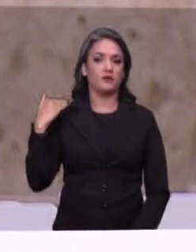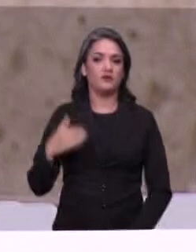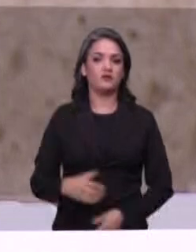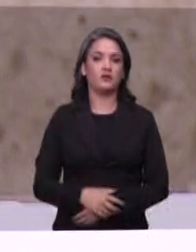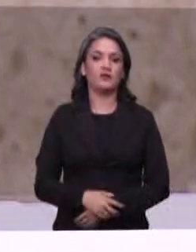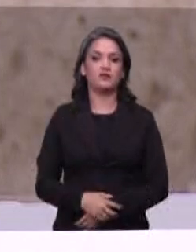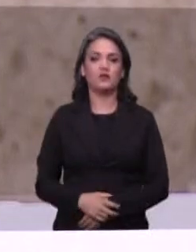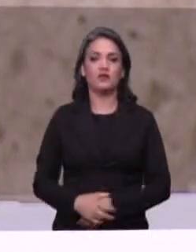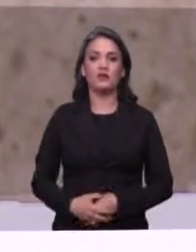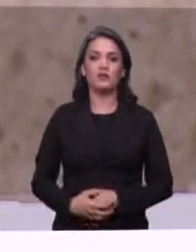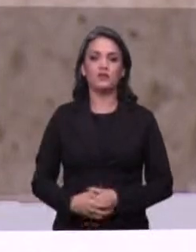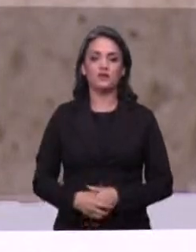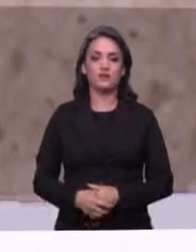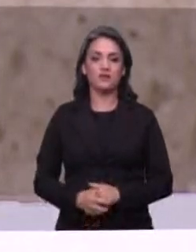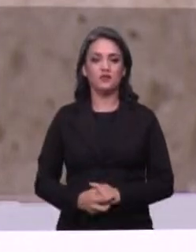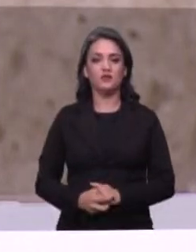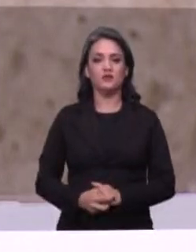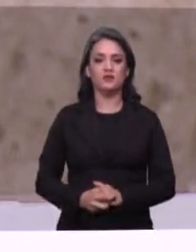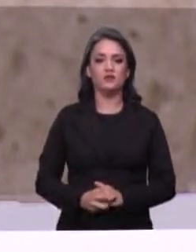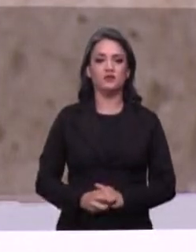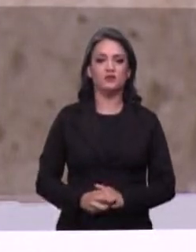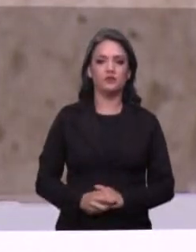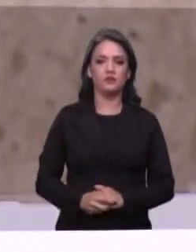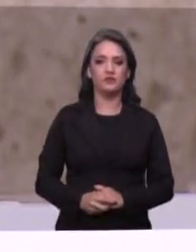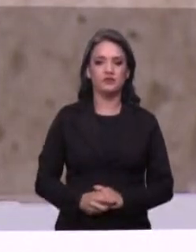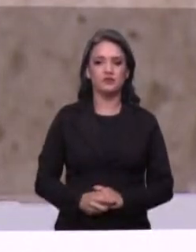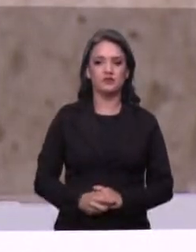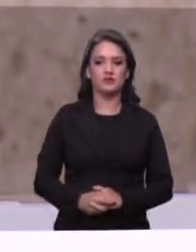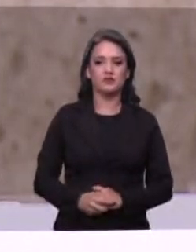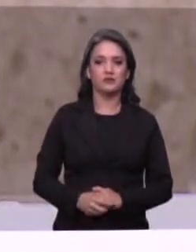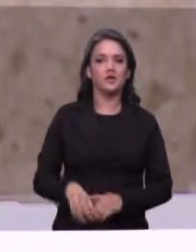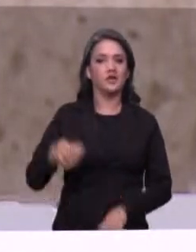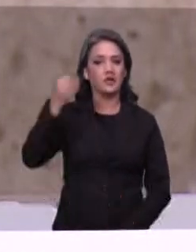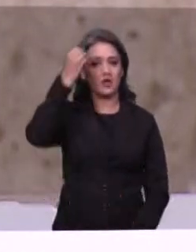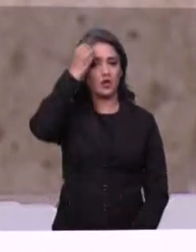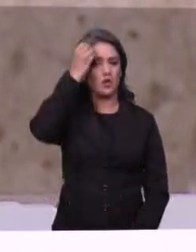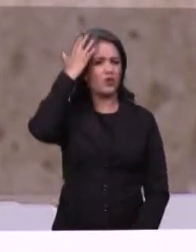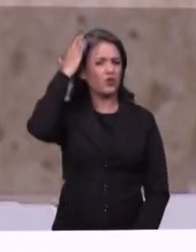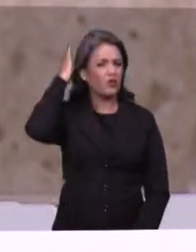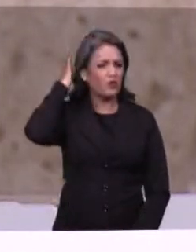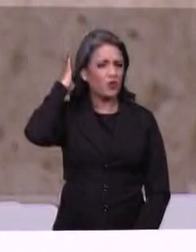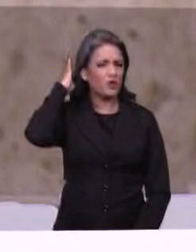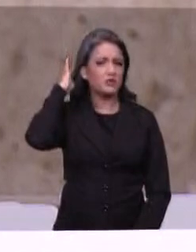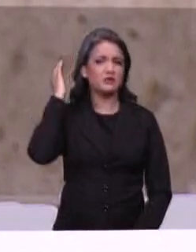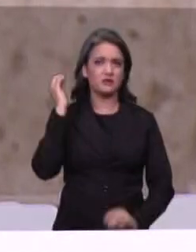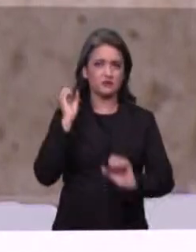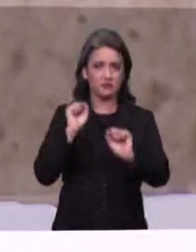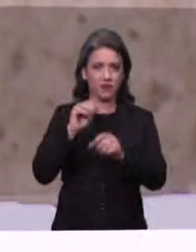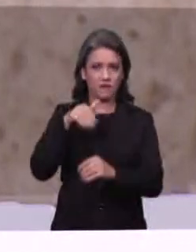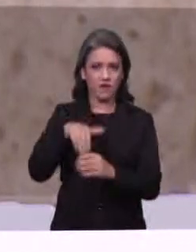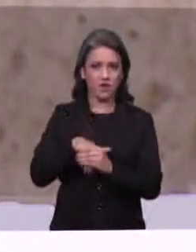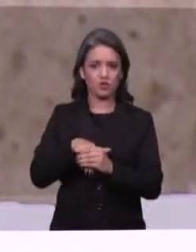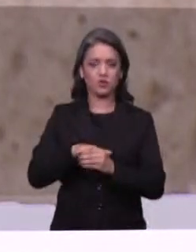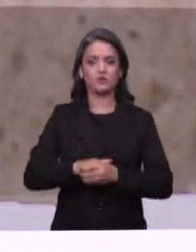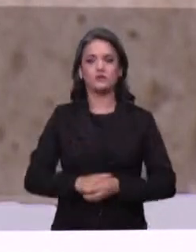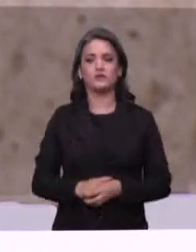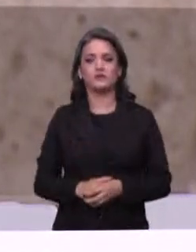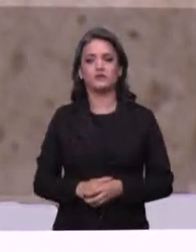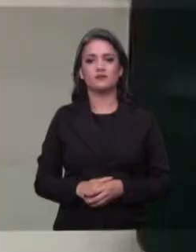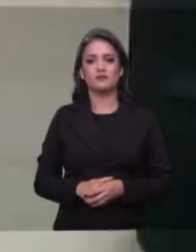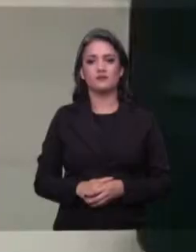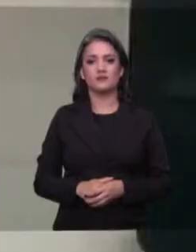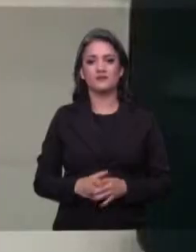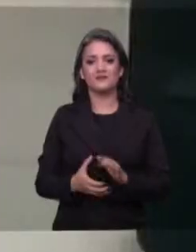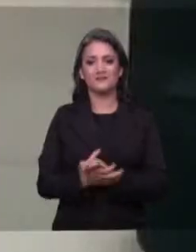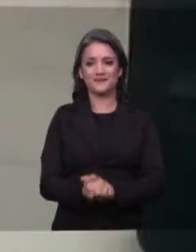Vejo o ministro Fux. Estou presente. Pois não, ministro Fux. Colho o voto de Vossa Excelência. Presidente, gostaria